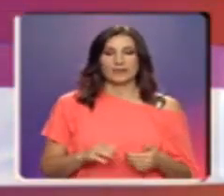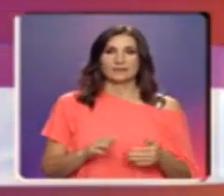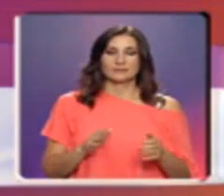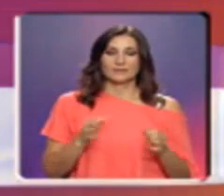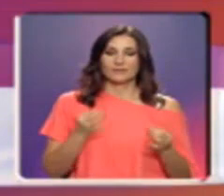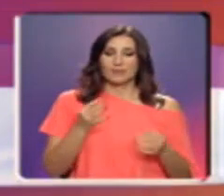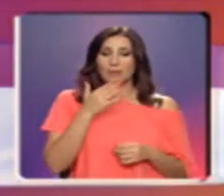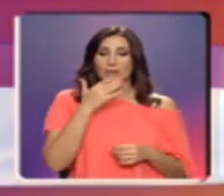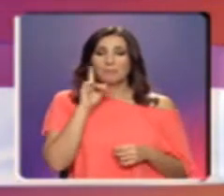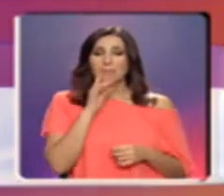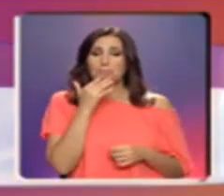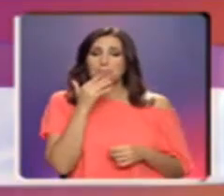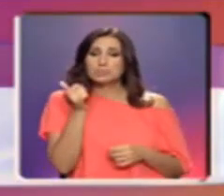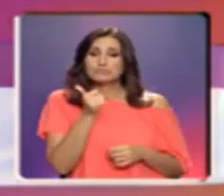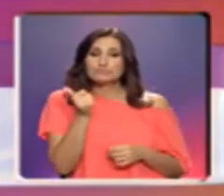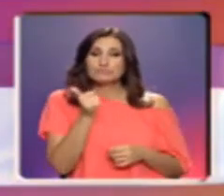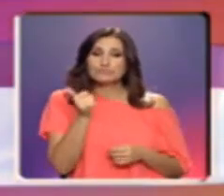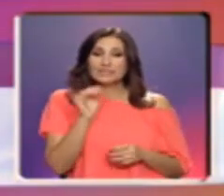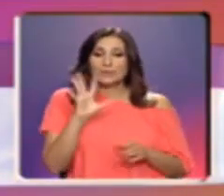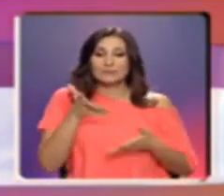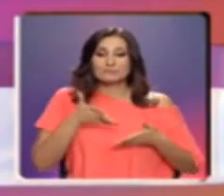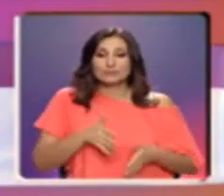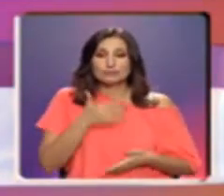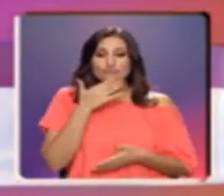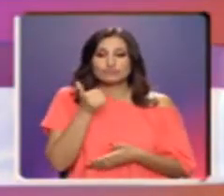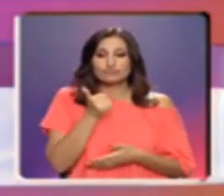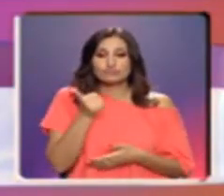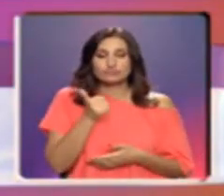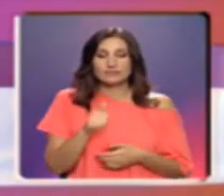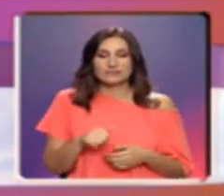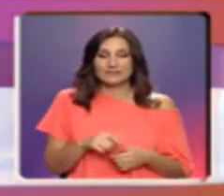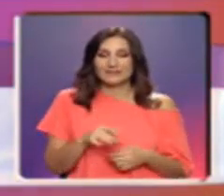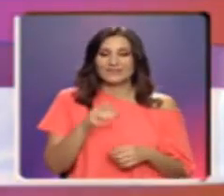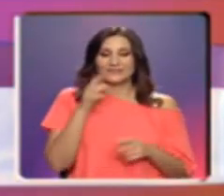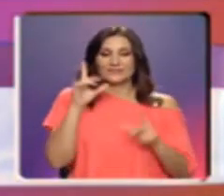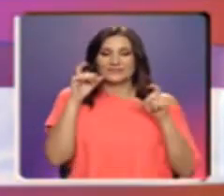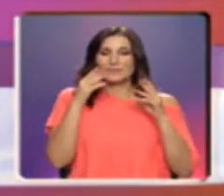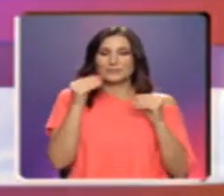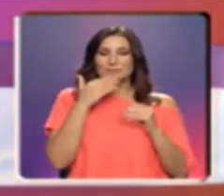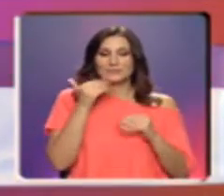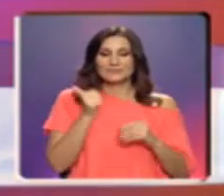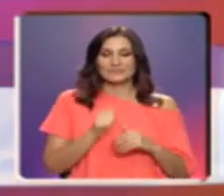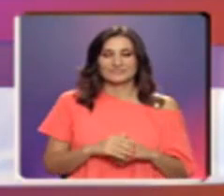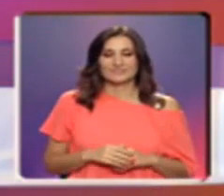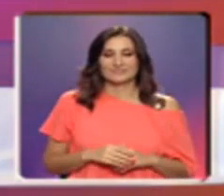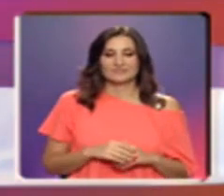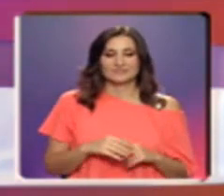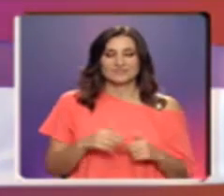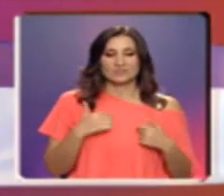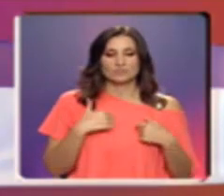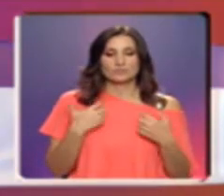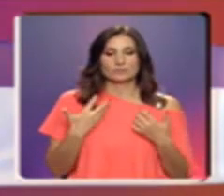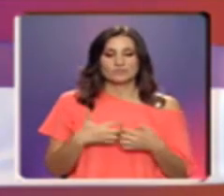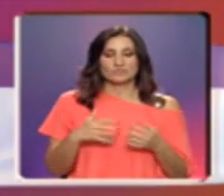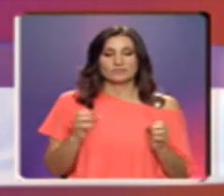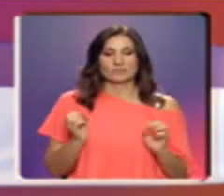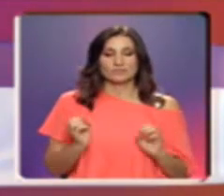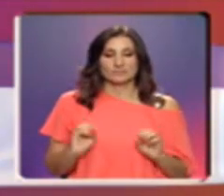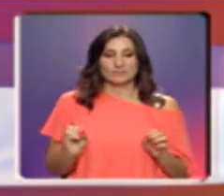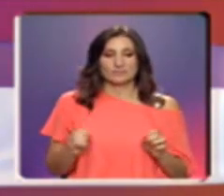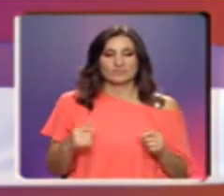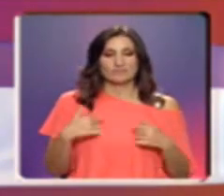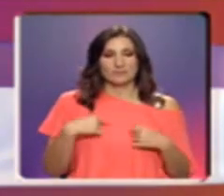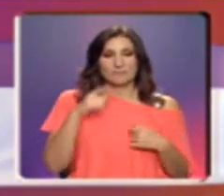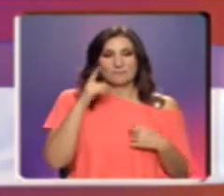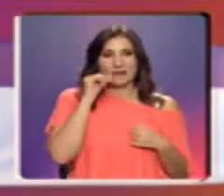realmente... Tão bonita que ela era quando nasceu. Esta fotografia é lindíssima. Não tenho dúvida nenhuma que eu fui